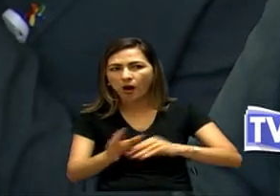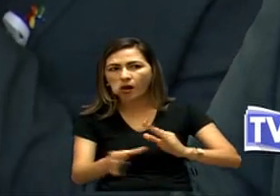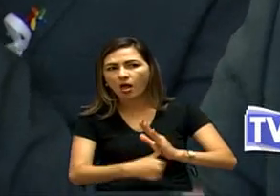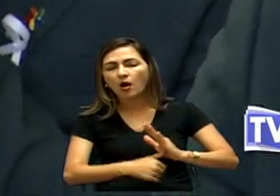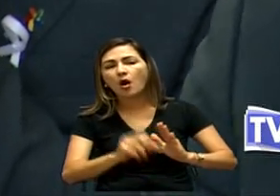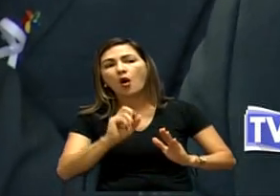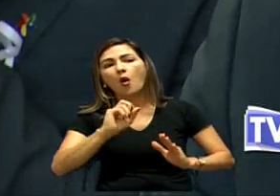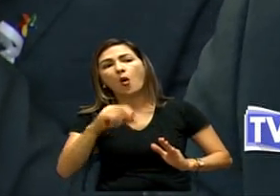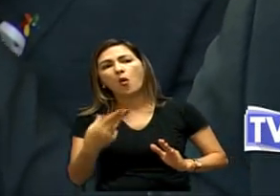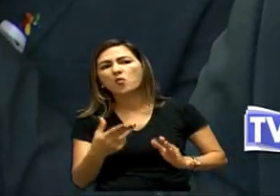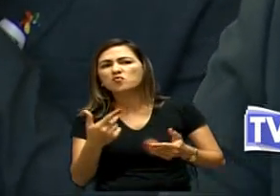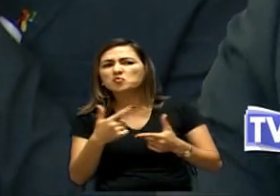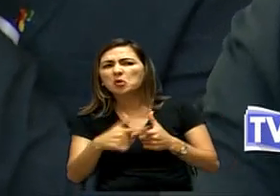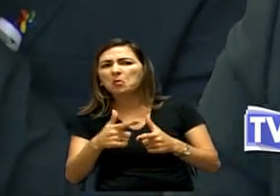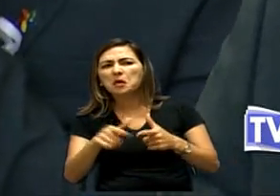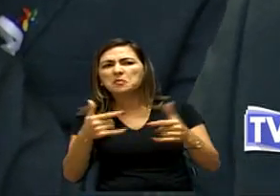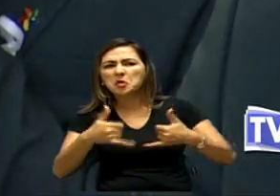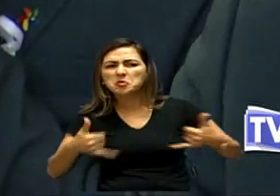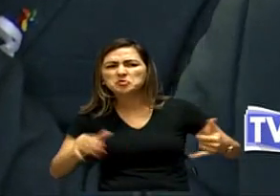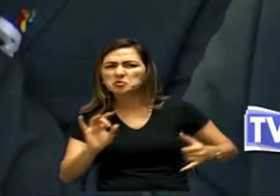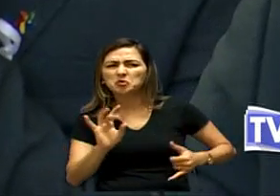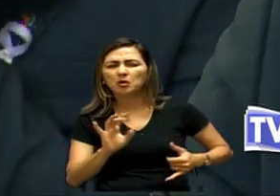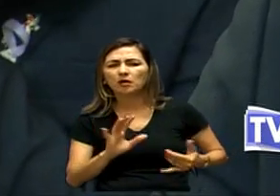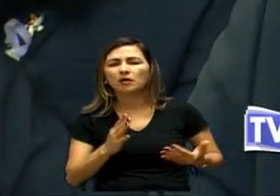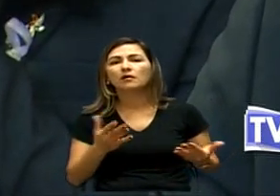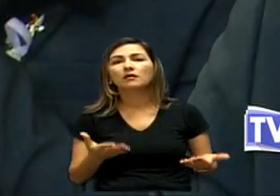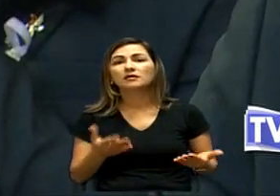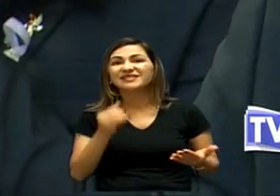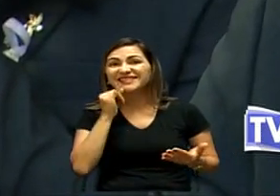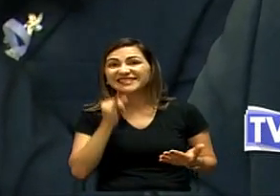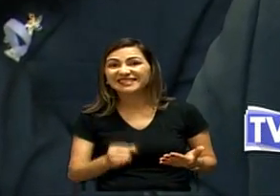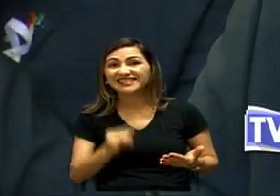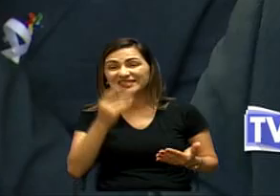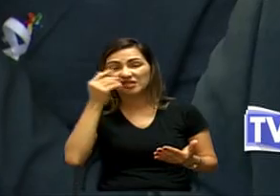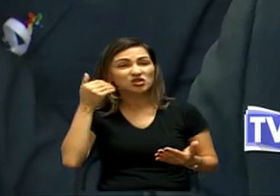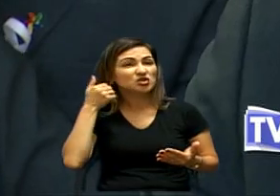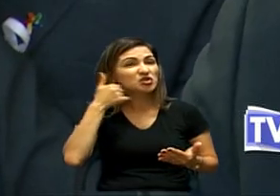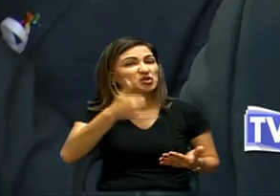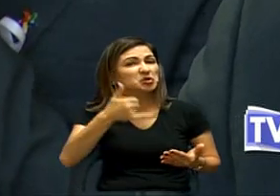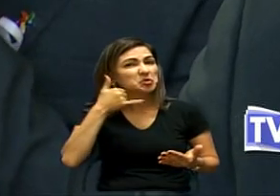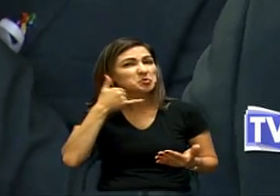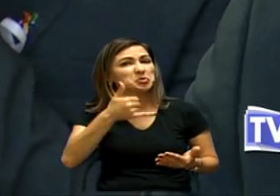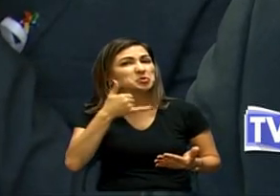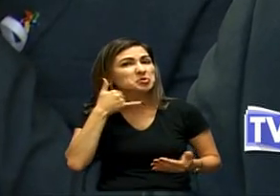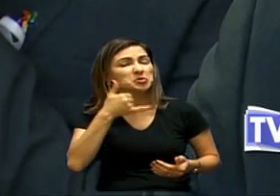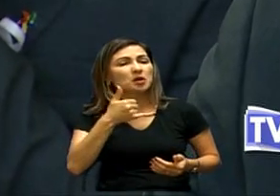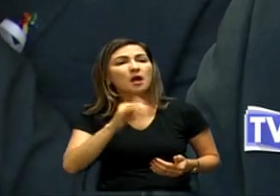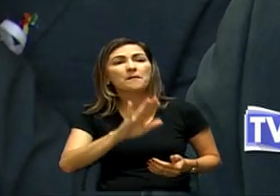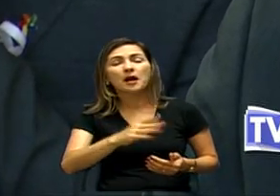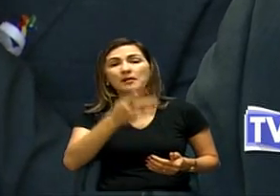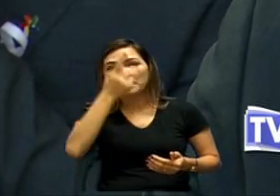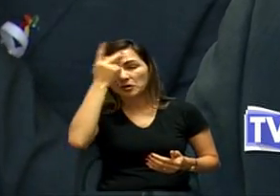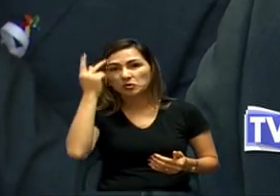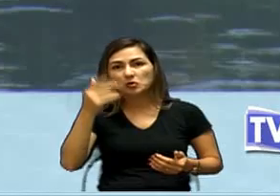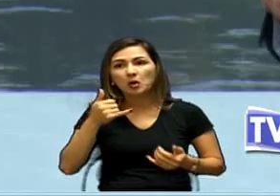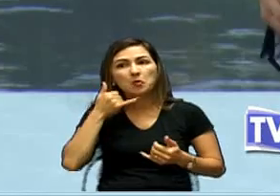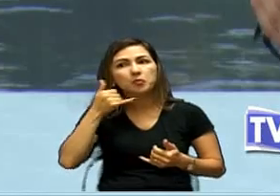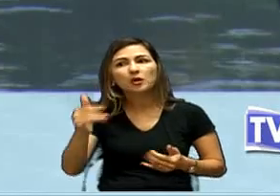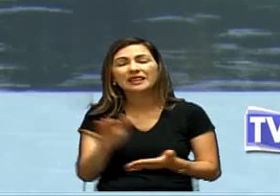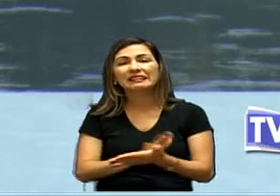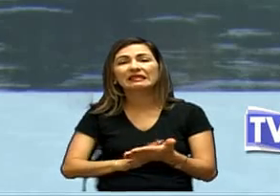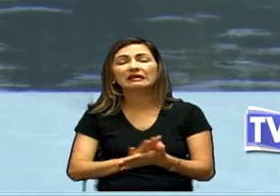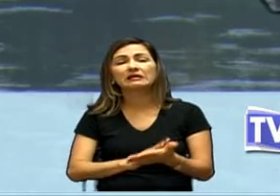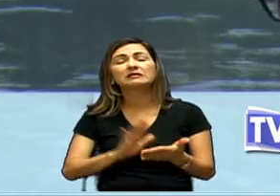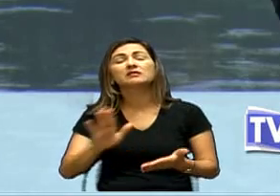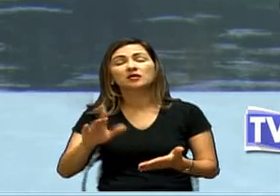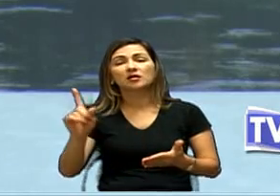não atende, manda viatura. Tem alguma coisa assim no seu projeto? Eu não lembro de ter visto. Na verdade, esse é o equipamento. É